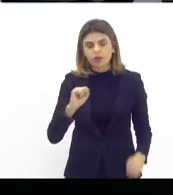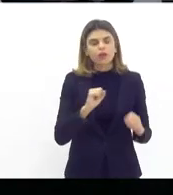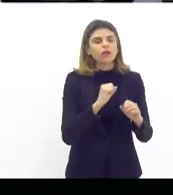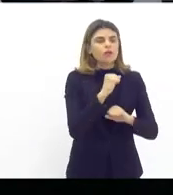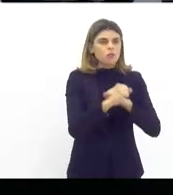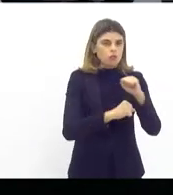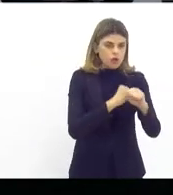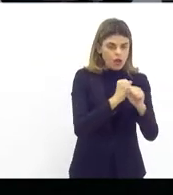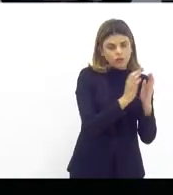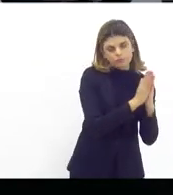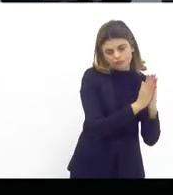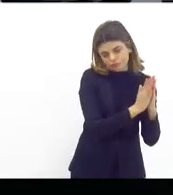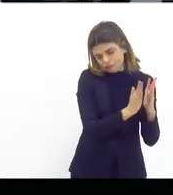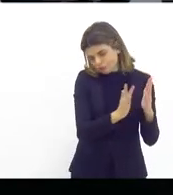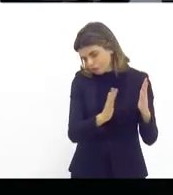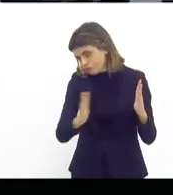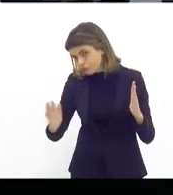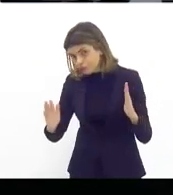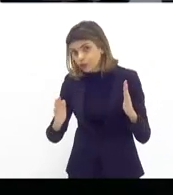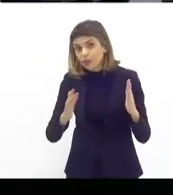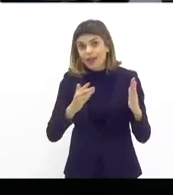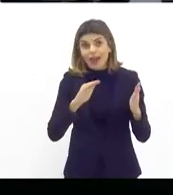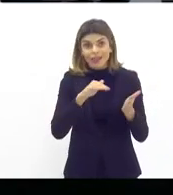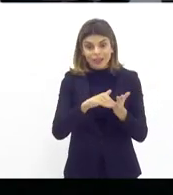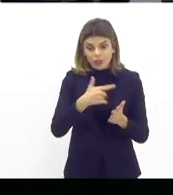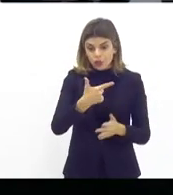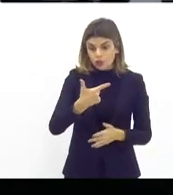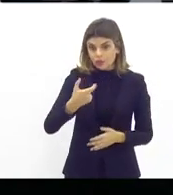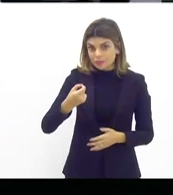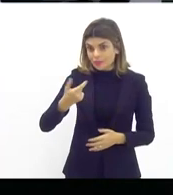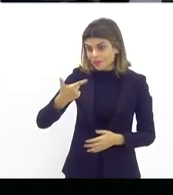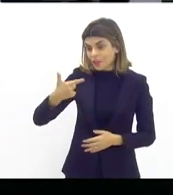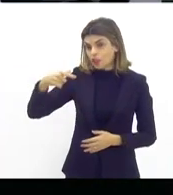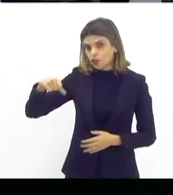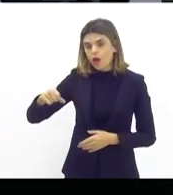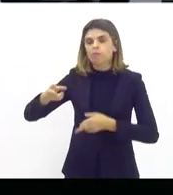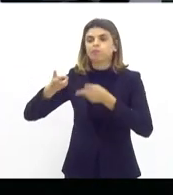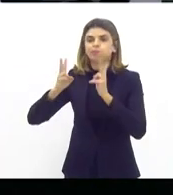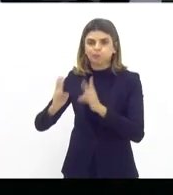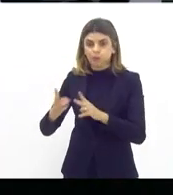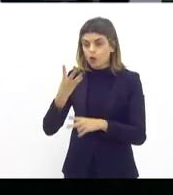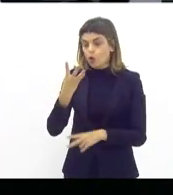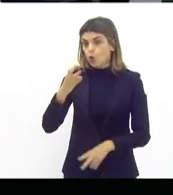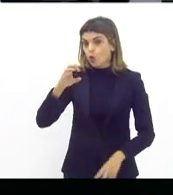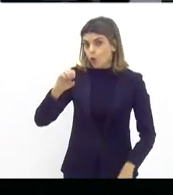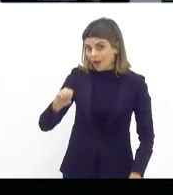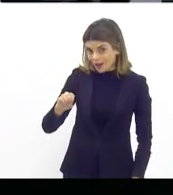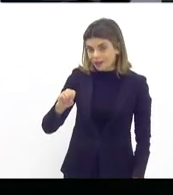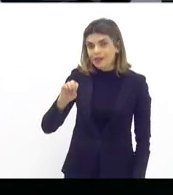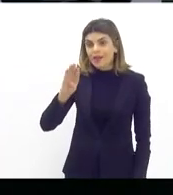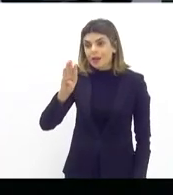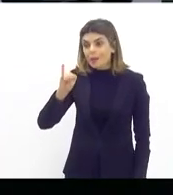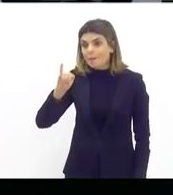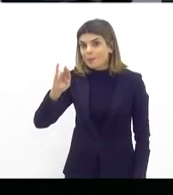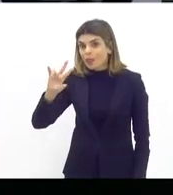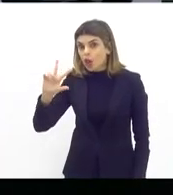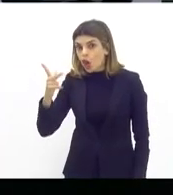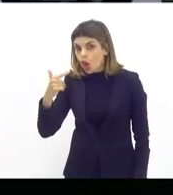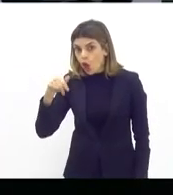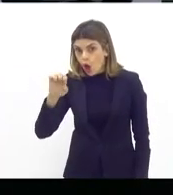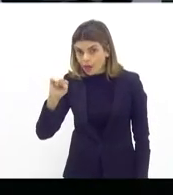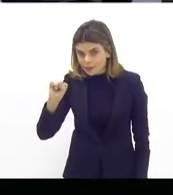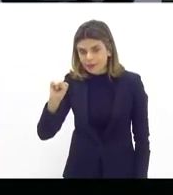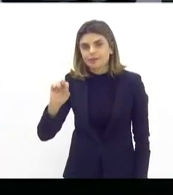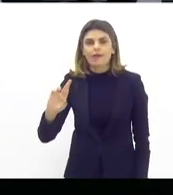chegar em R$ 40 bilhões por ano em 2029 e, a partir daí, mantém esses R$ 40 bilhões. Só que o que vai para esse Fundo